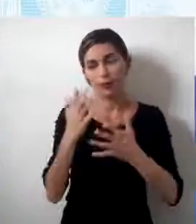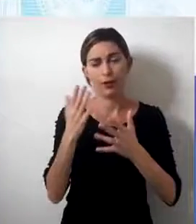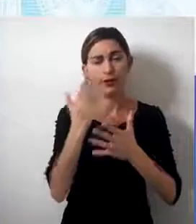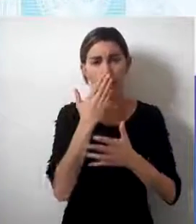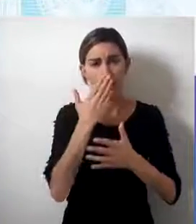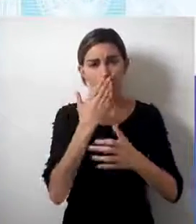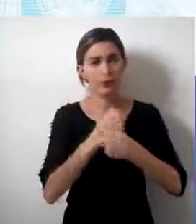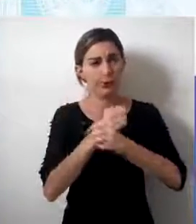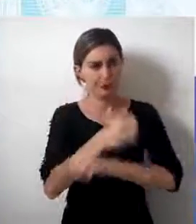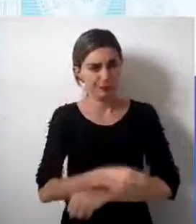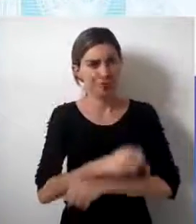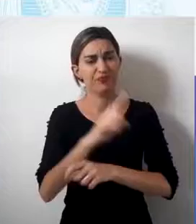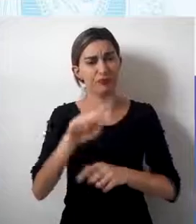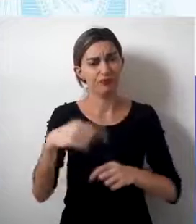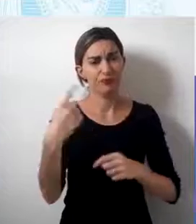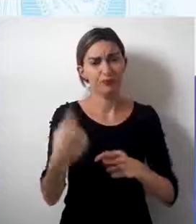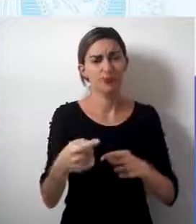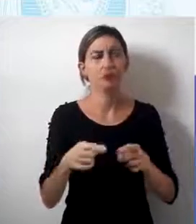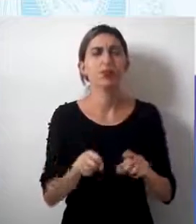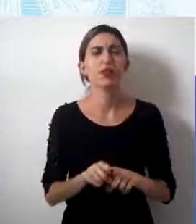e posteriormente